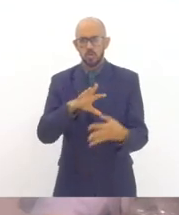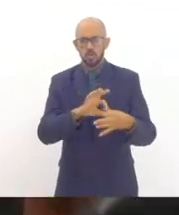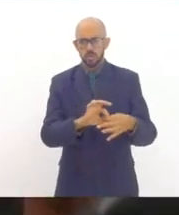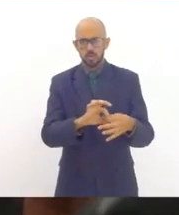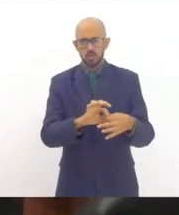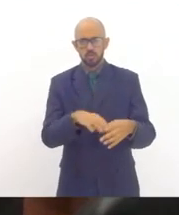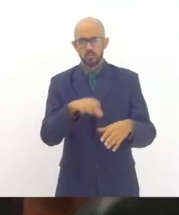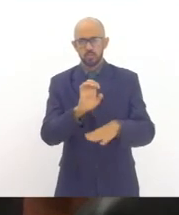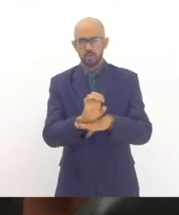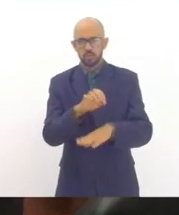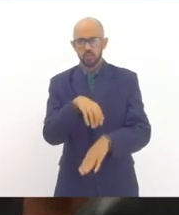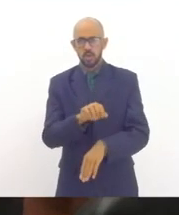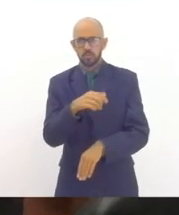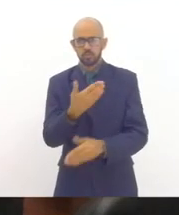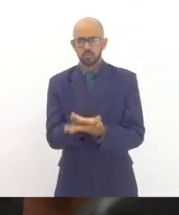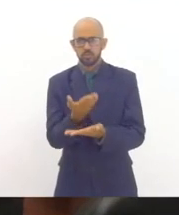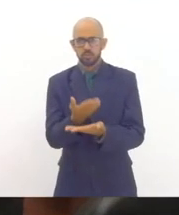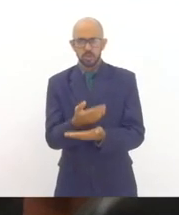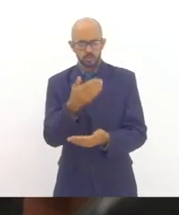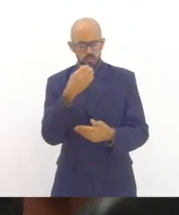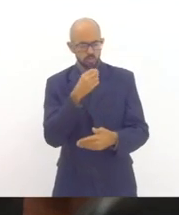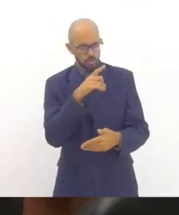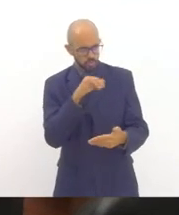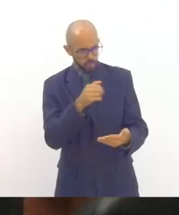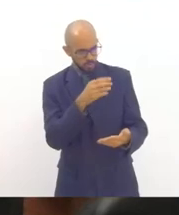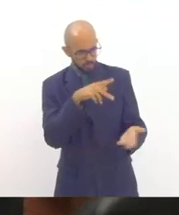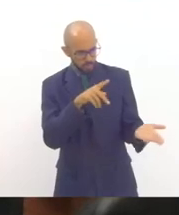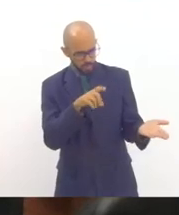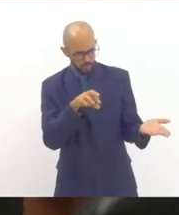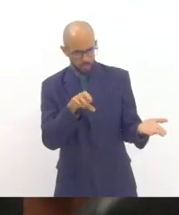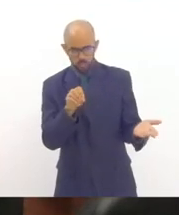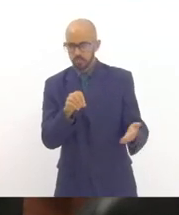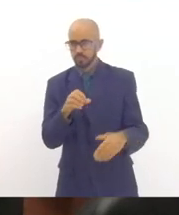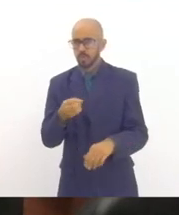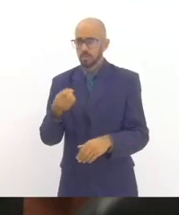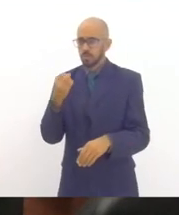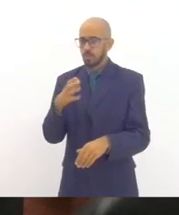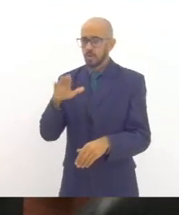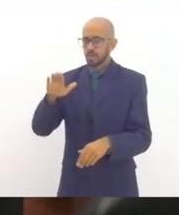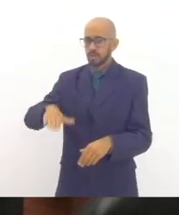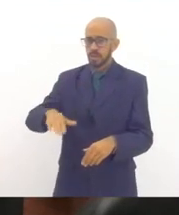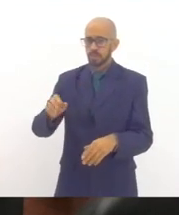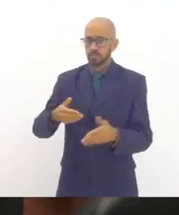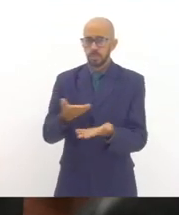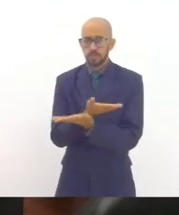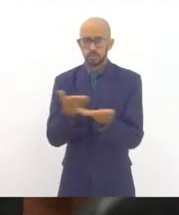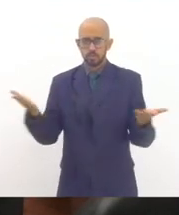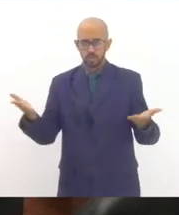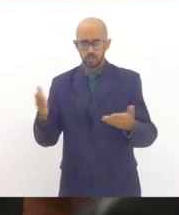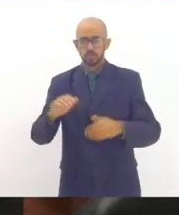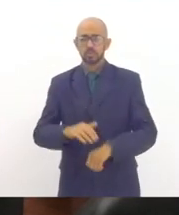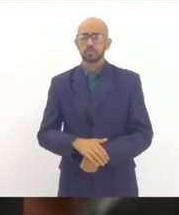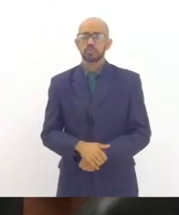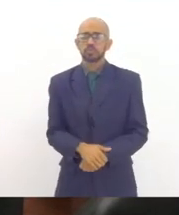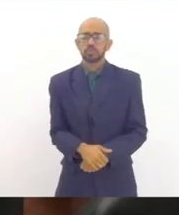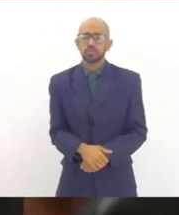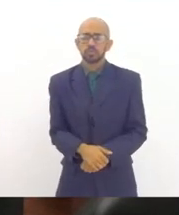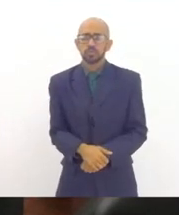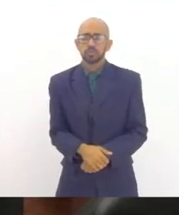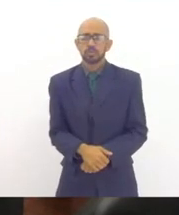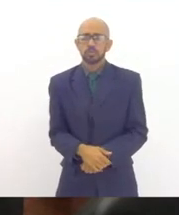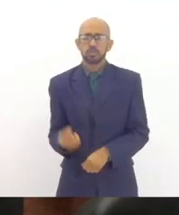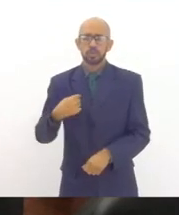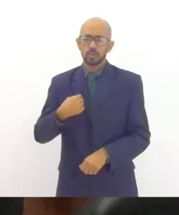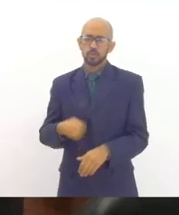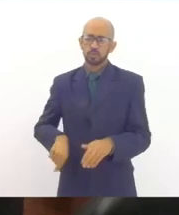Estudantes. Bom dia, Pedro. Obrigado pela presença. Boa tarde a todos, todos e todas. Todes, perdão. Eu estou